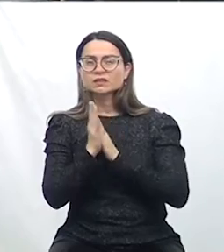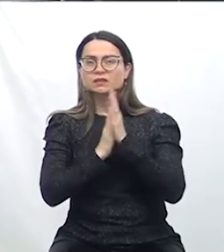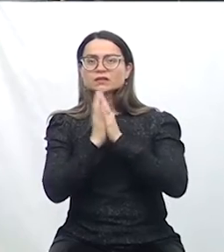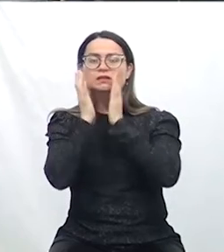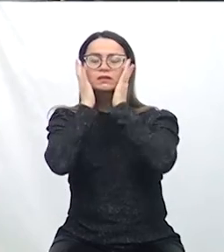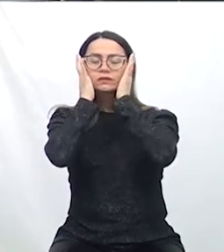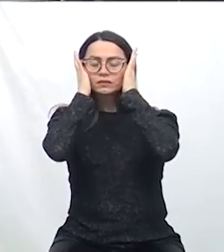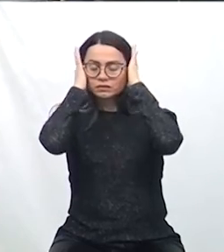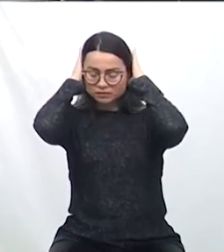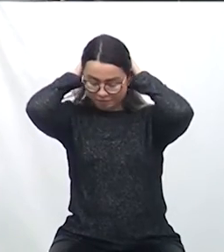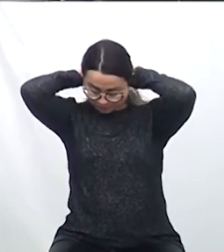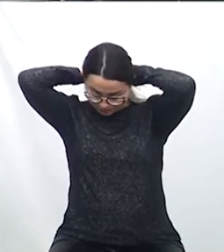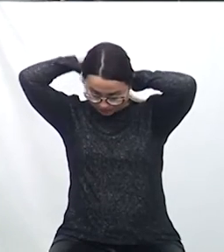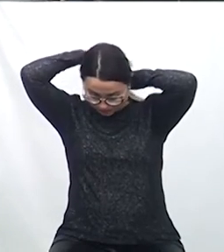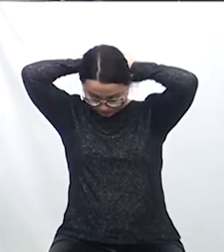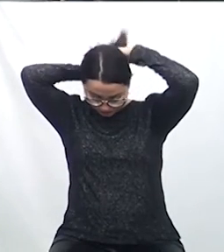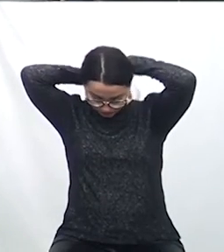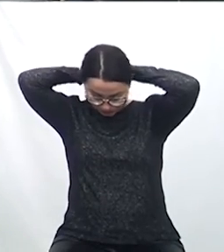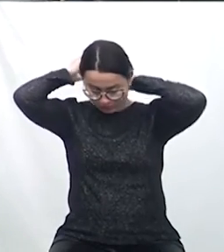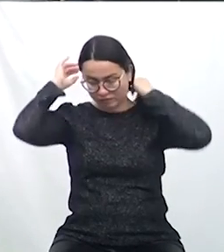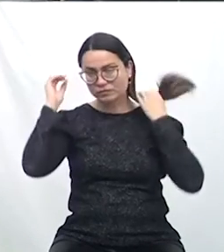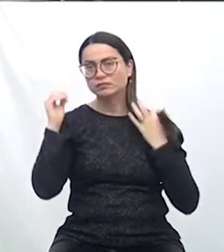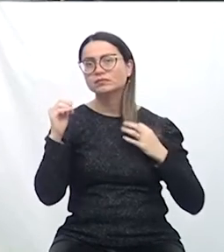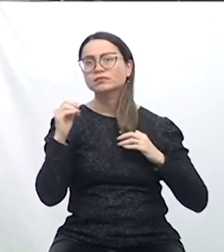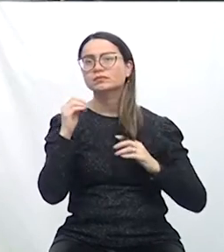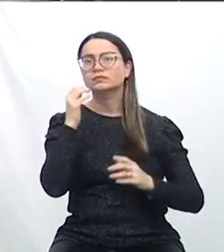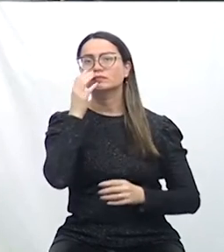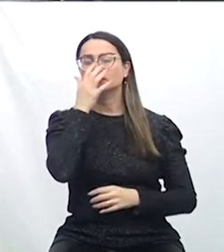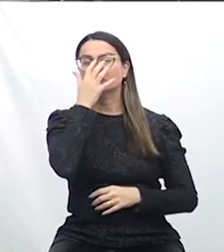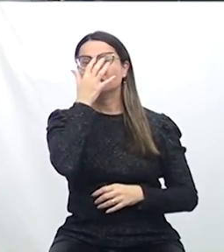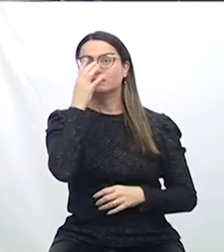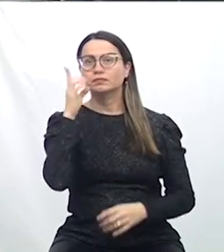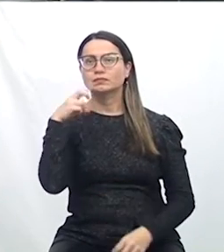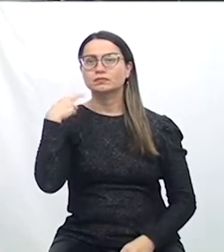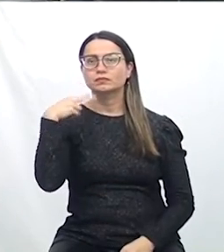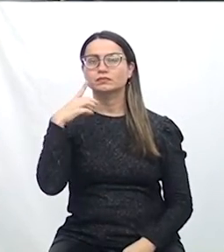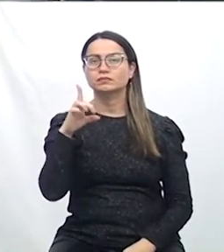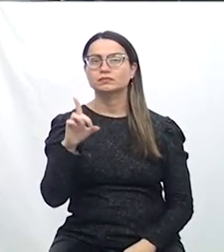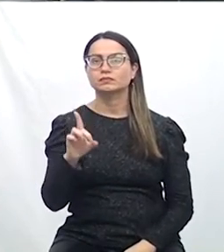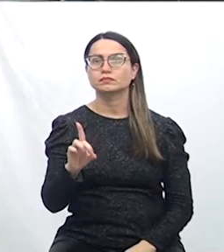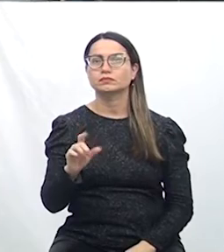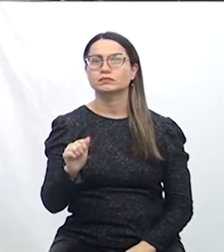Com a palavra, vereador Daniel Cipriano.